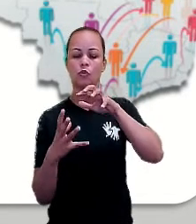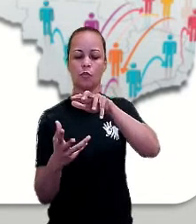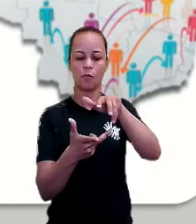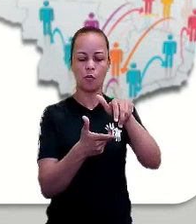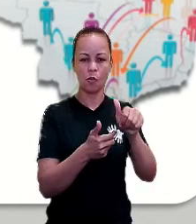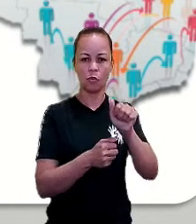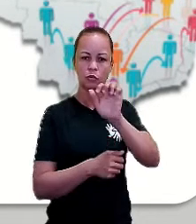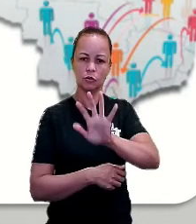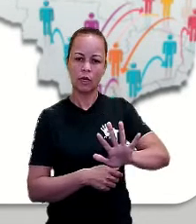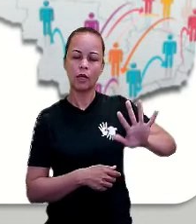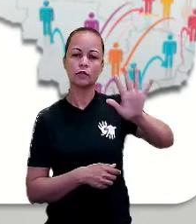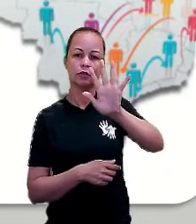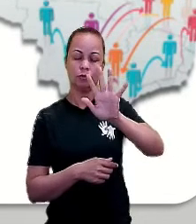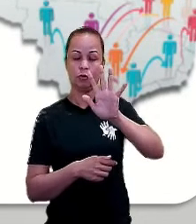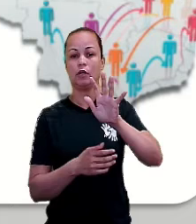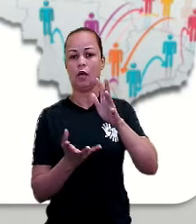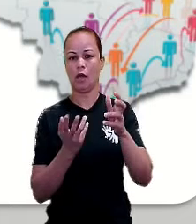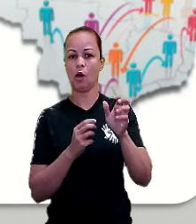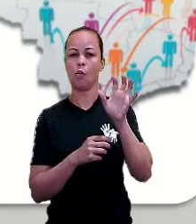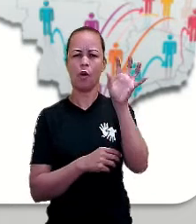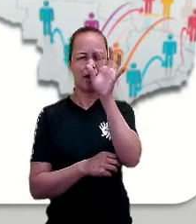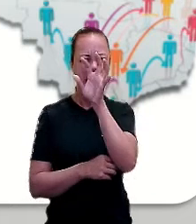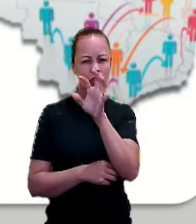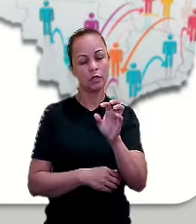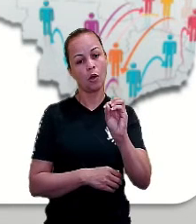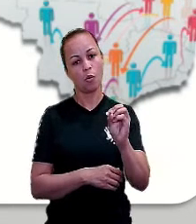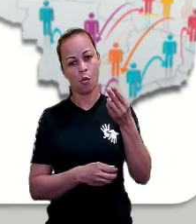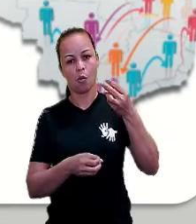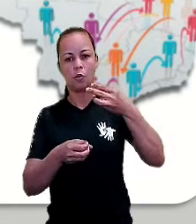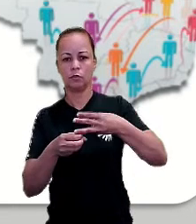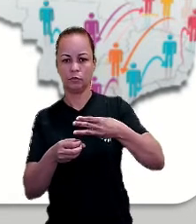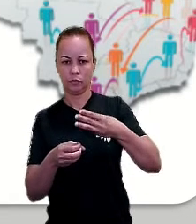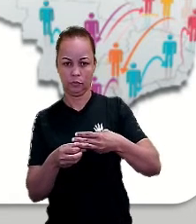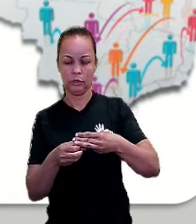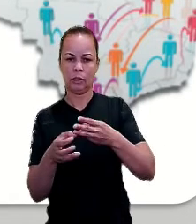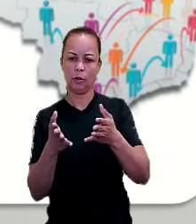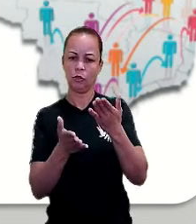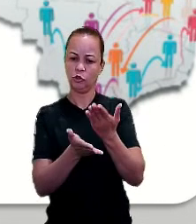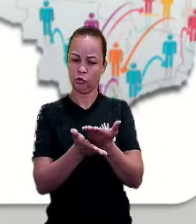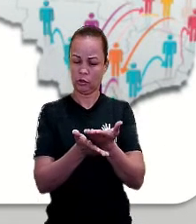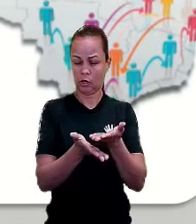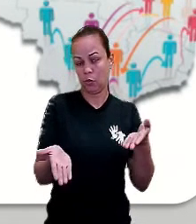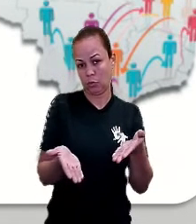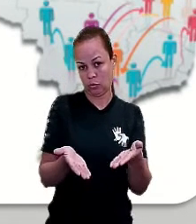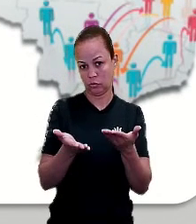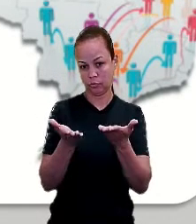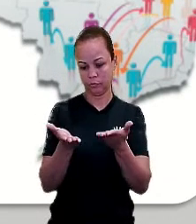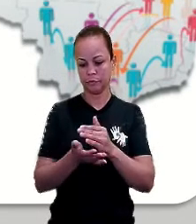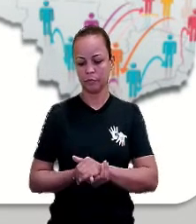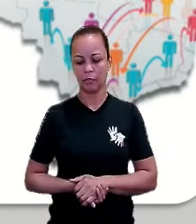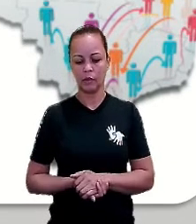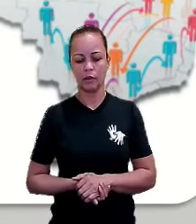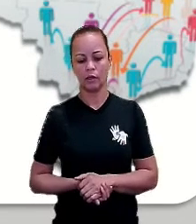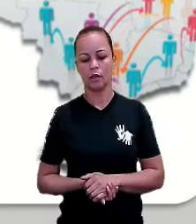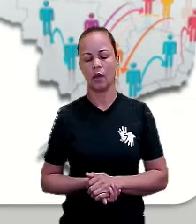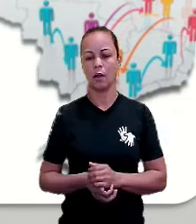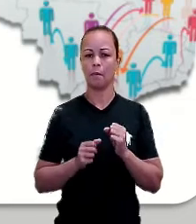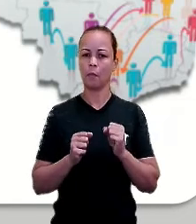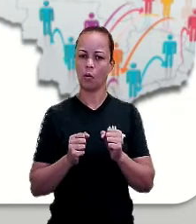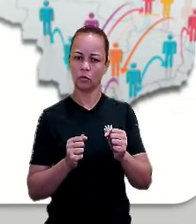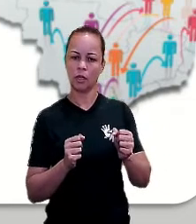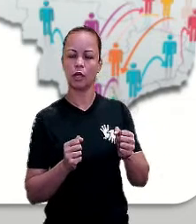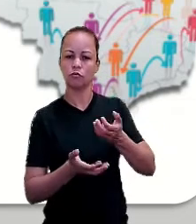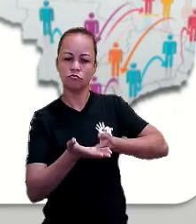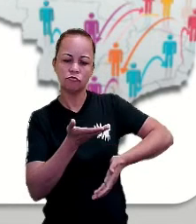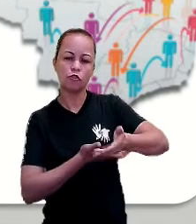nacional, regional ou municipal, que é que vamos estudar hoje. Podendo envolver